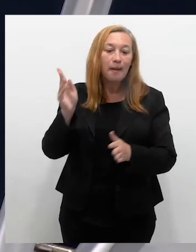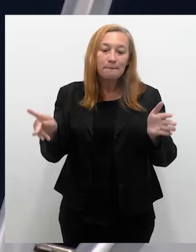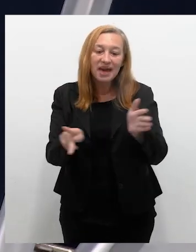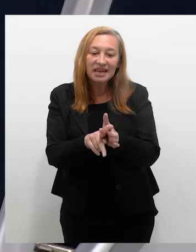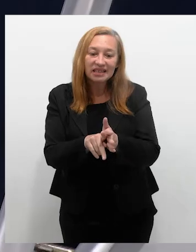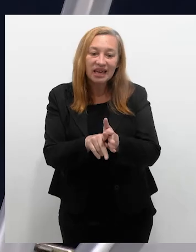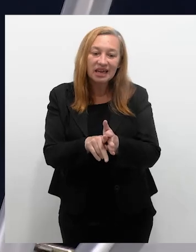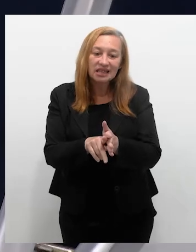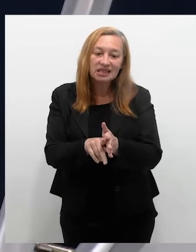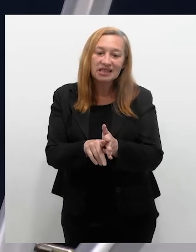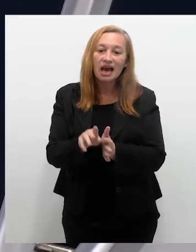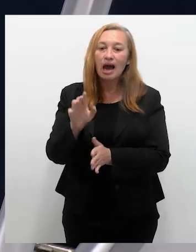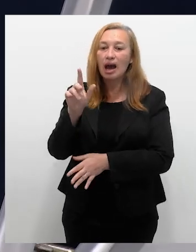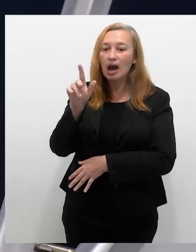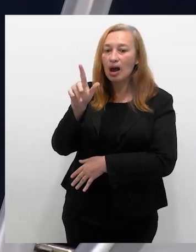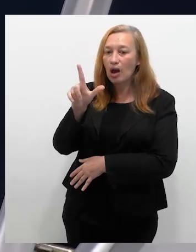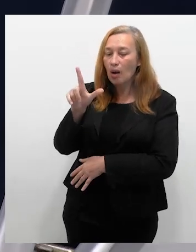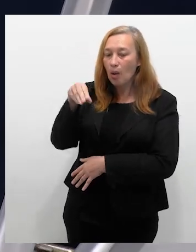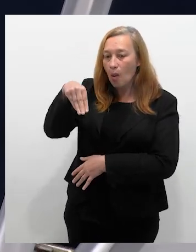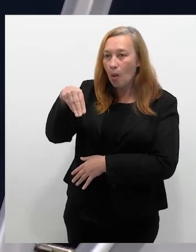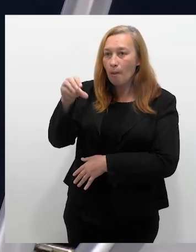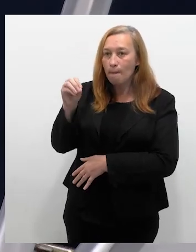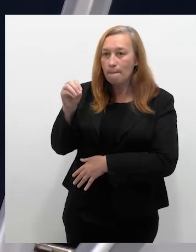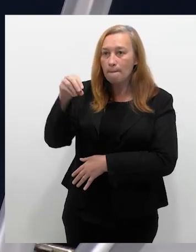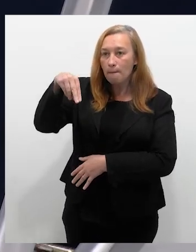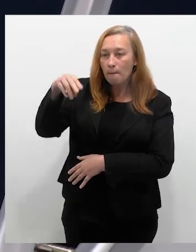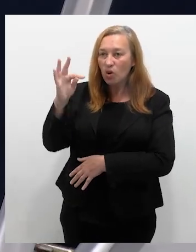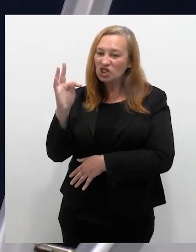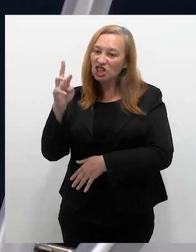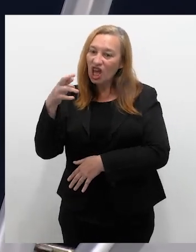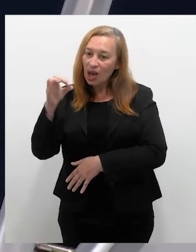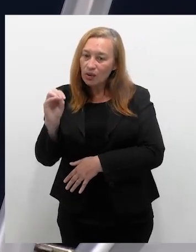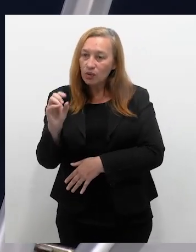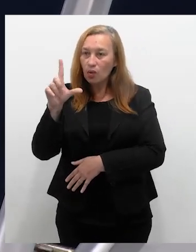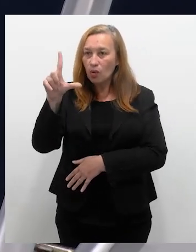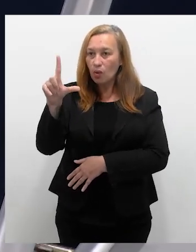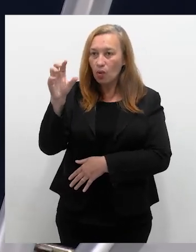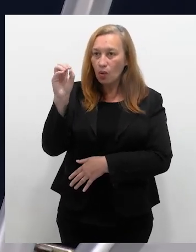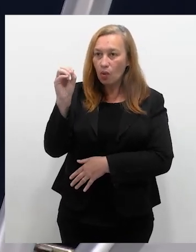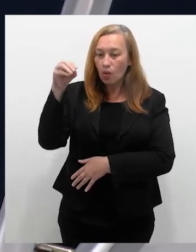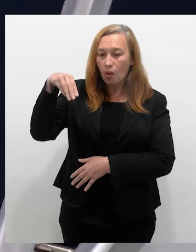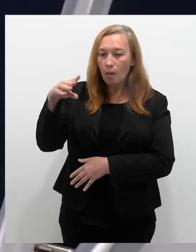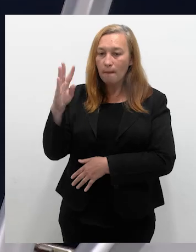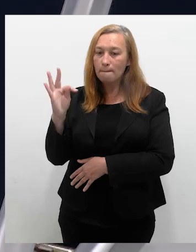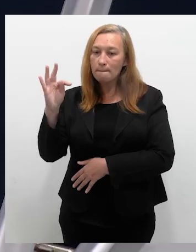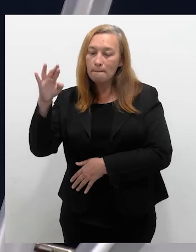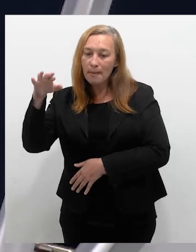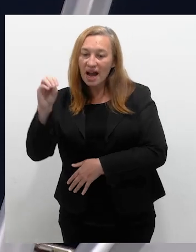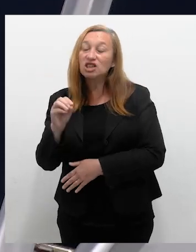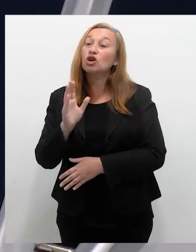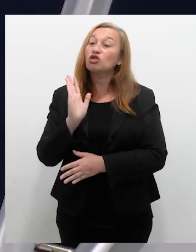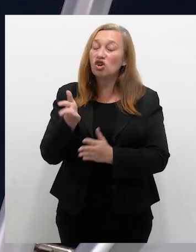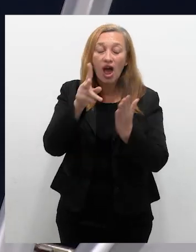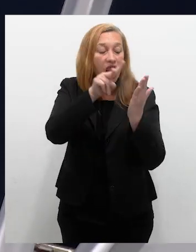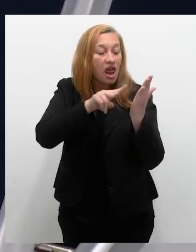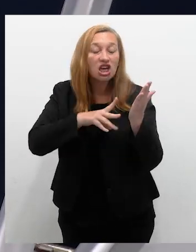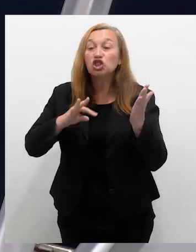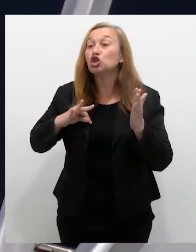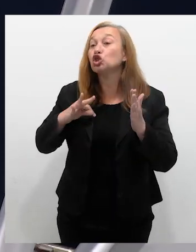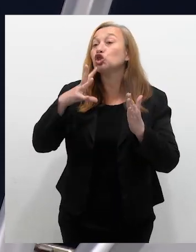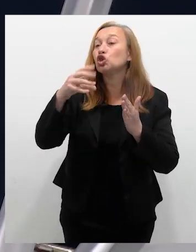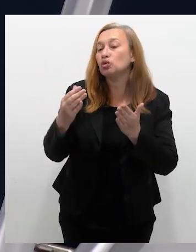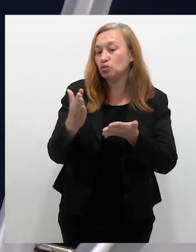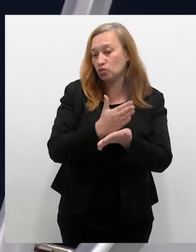de cultural, digamos assim. Eu li todos os livros de Monteiro Lobato. Eu acho que isso me ajudou muito como